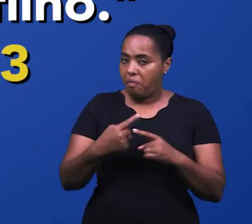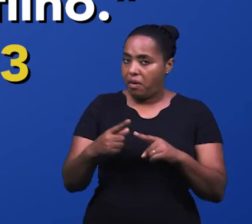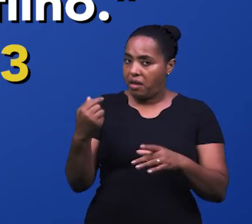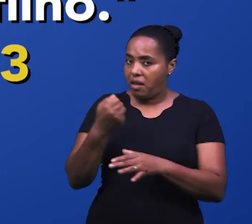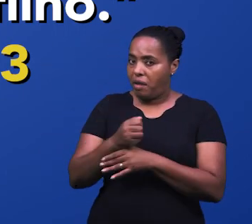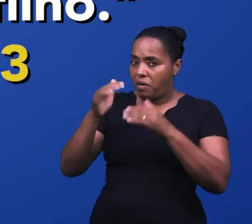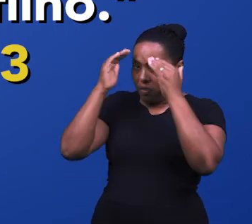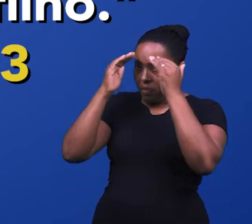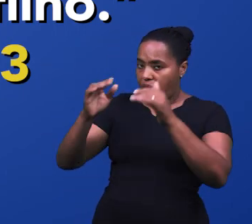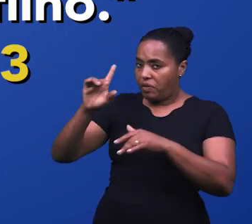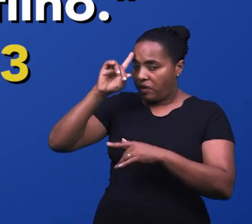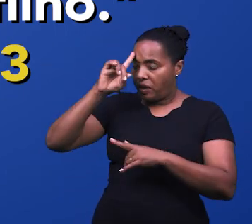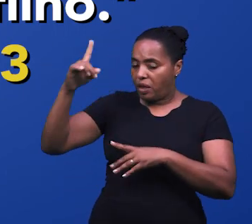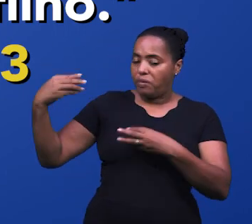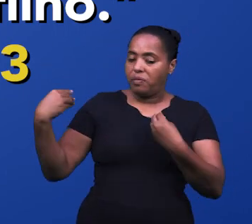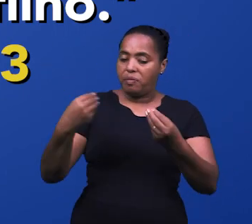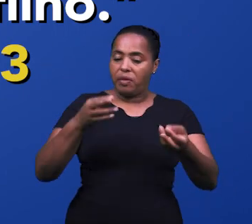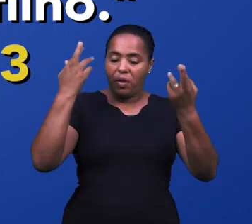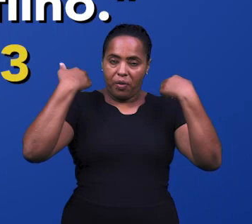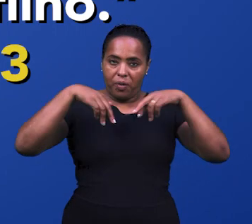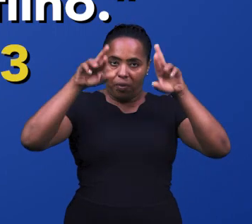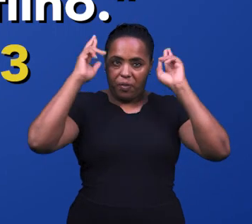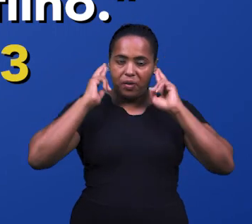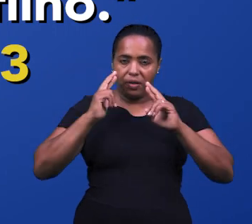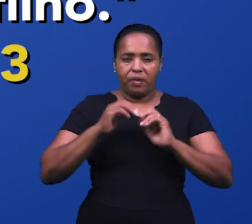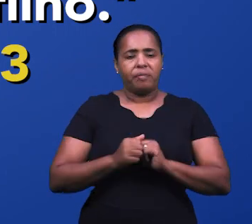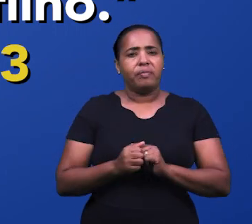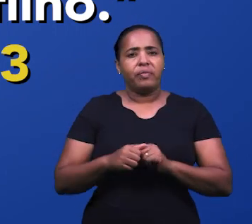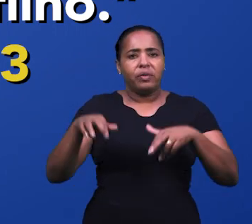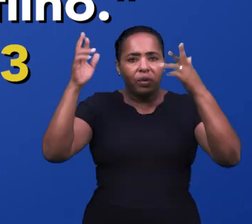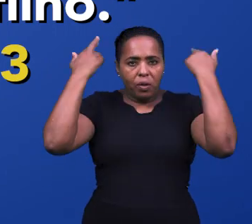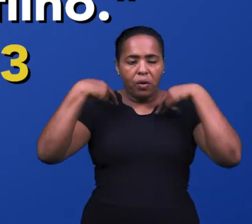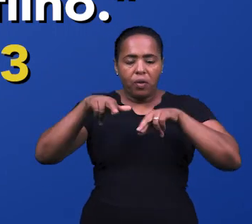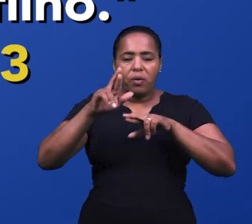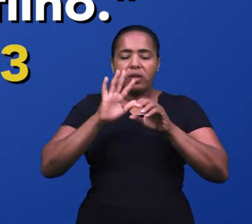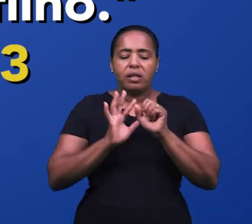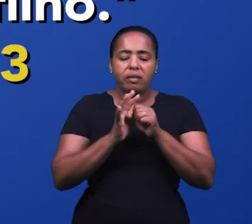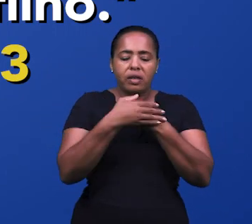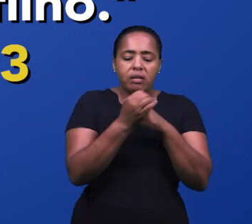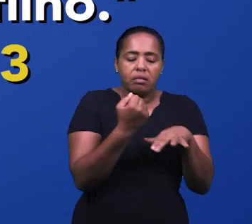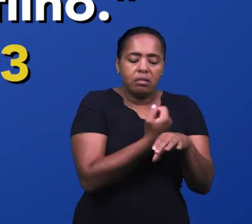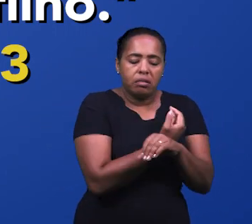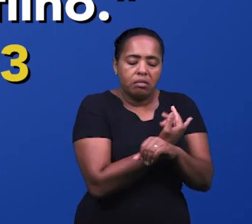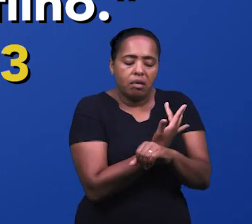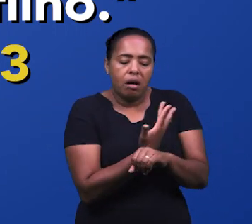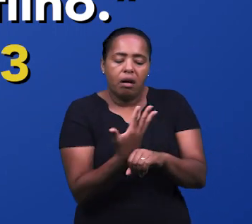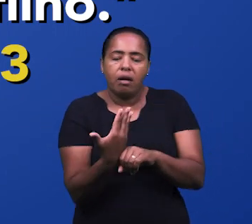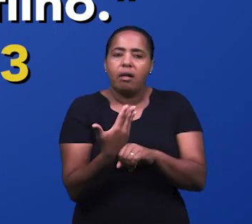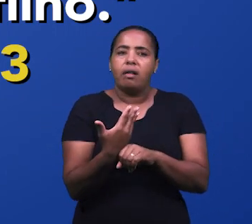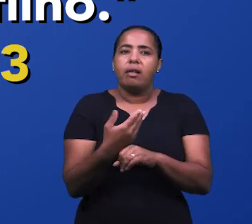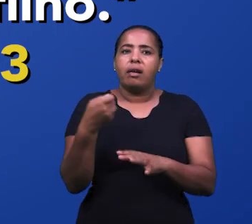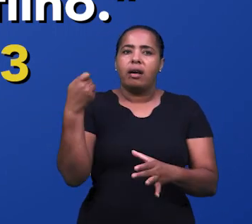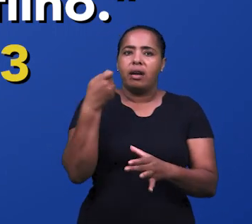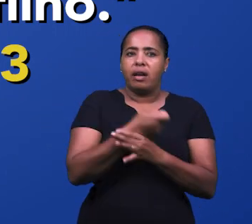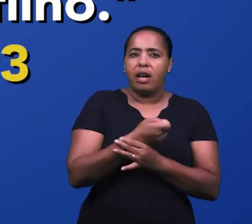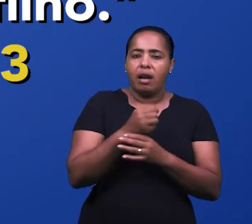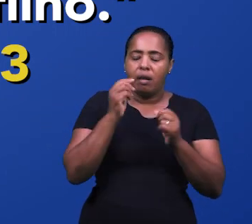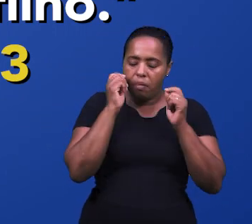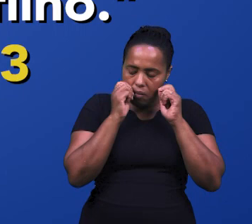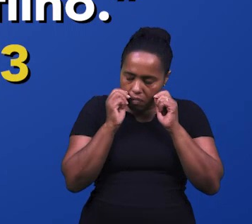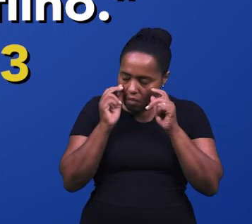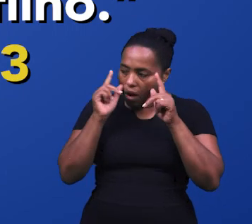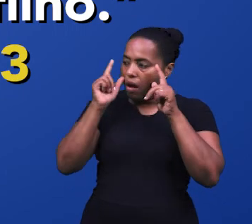proveu para eles o cordeiro. Esse cordeiro ele estava escondido em um matinho, e Abraão precisou levantar os olhos